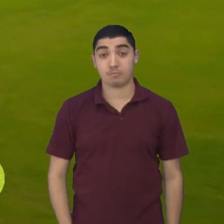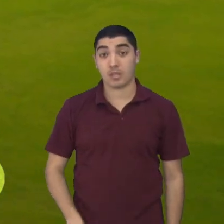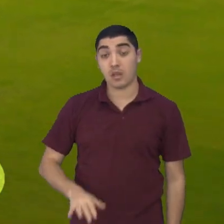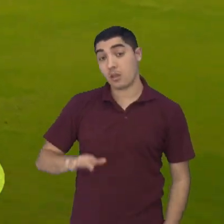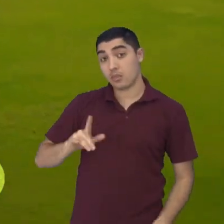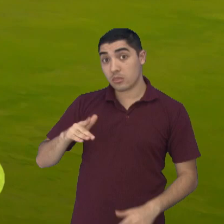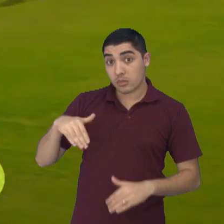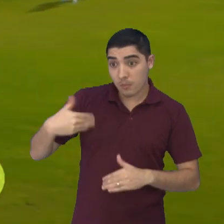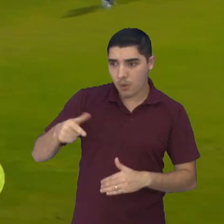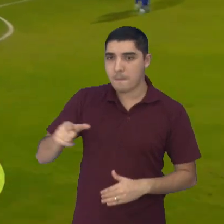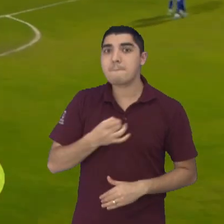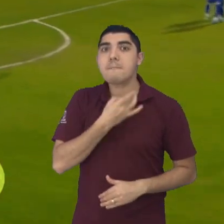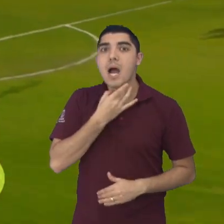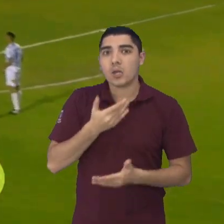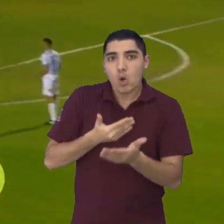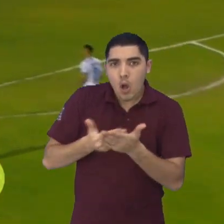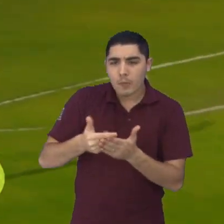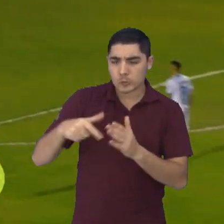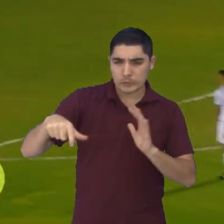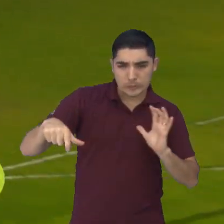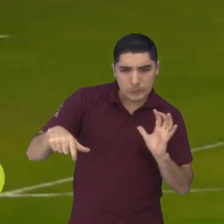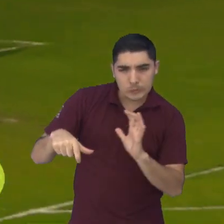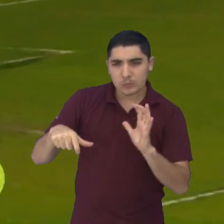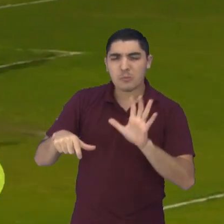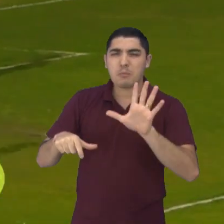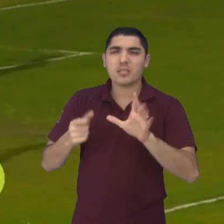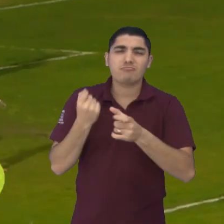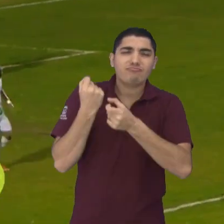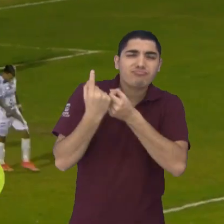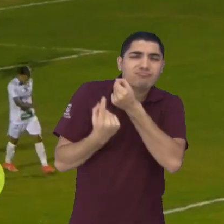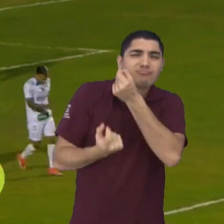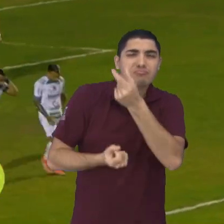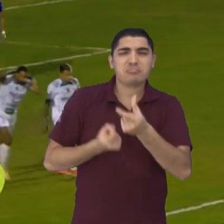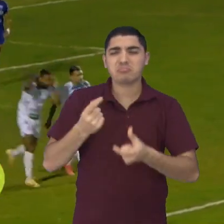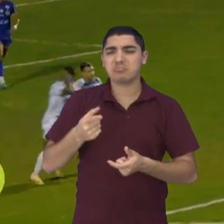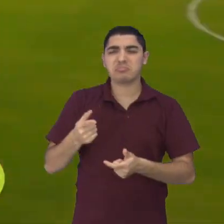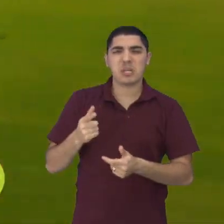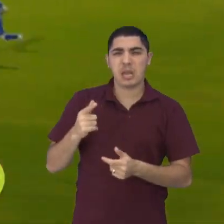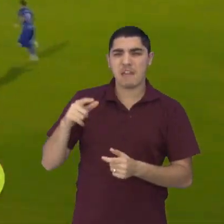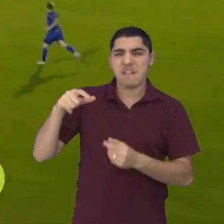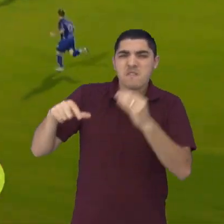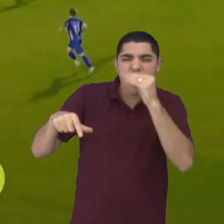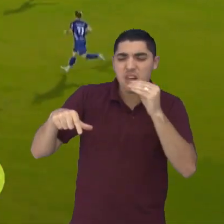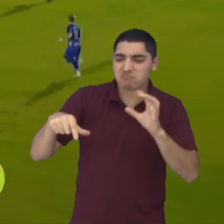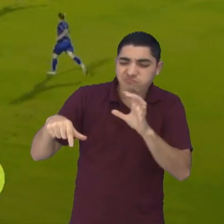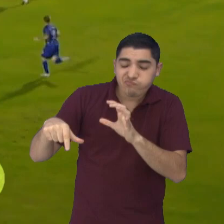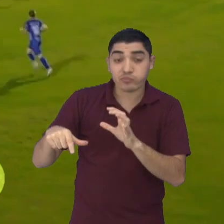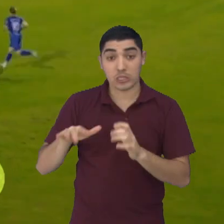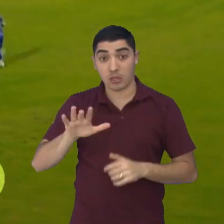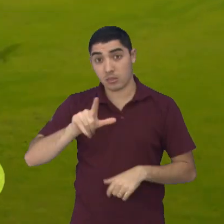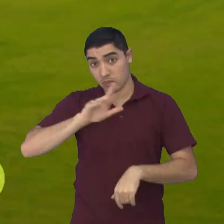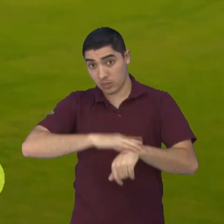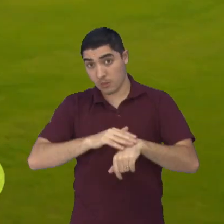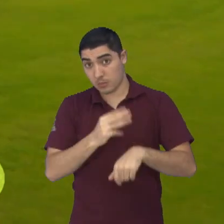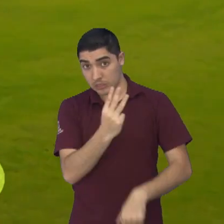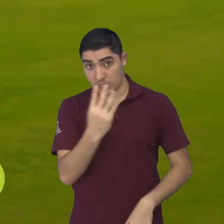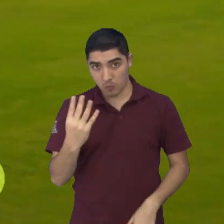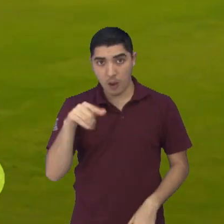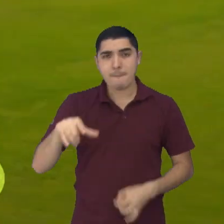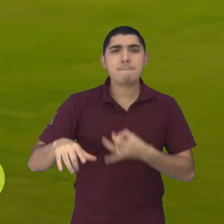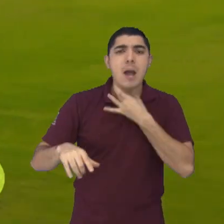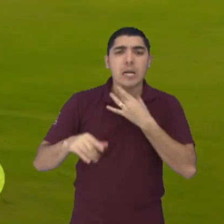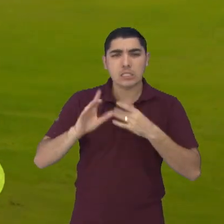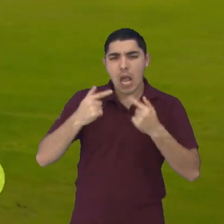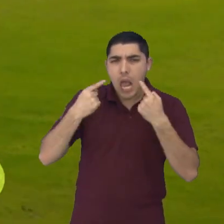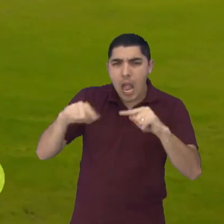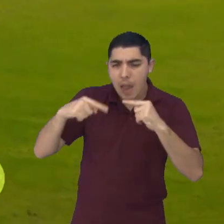Aos poucos, o Marília chegava, mas sem causar tanto problema para o São José. Aos 34 minutos, o Marília reclamou